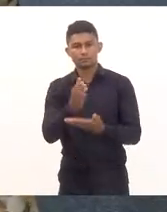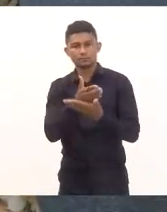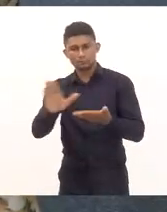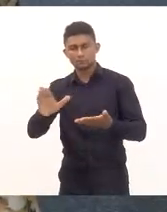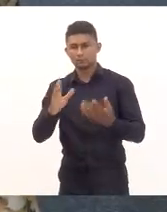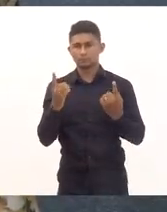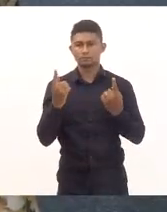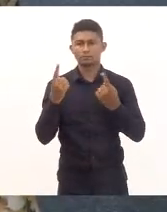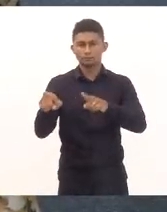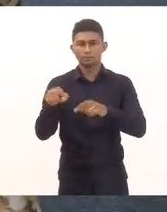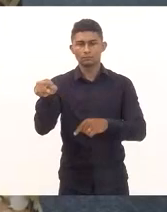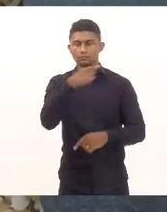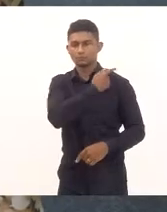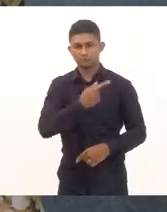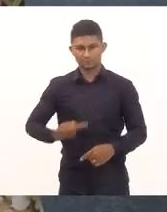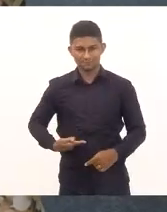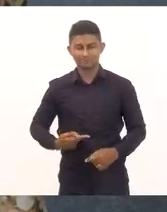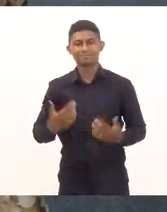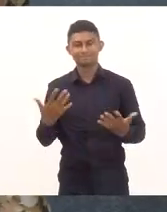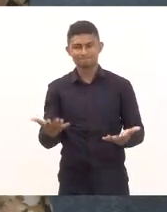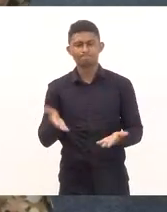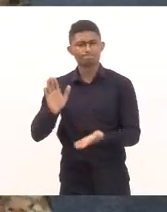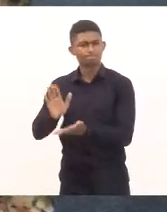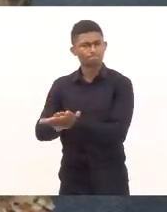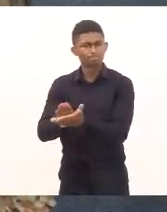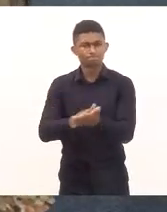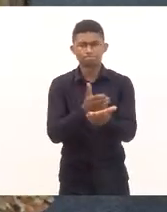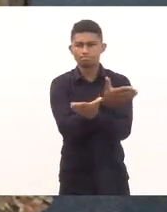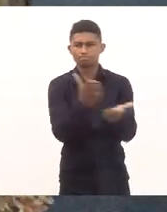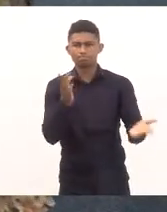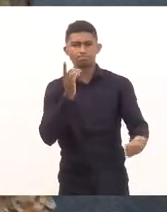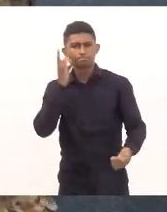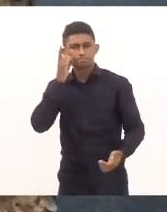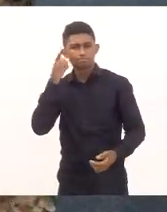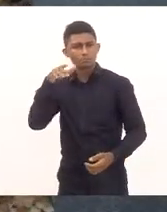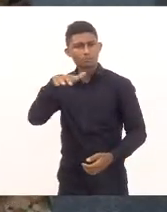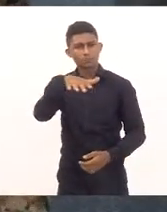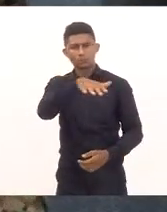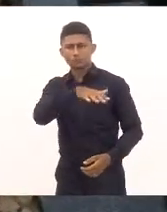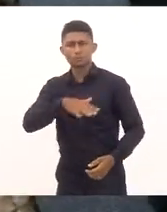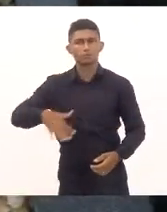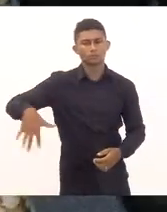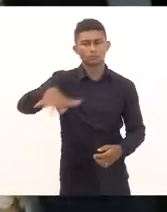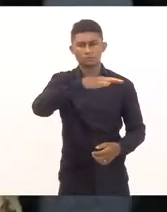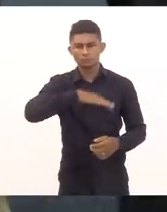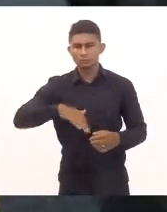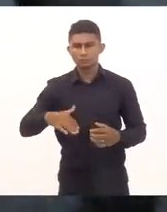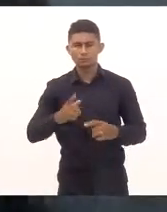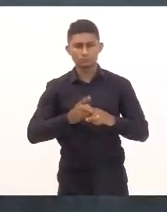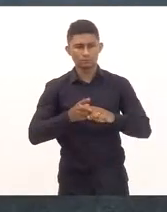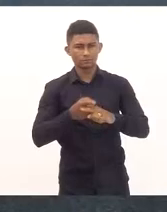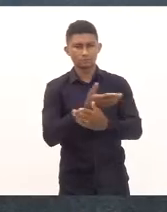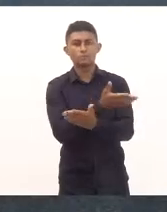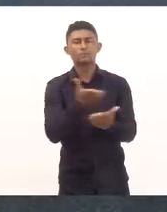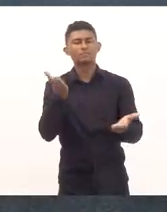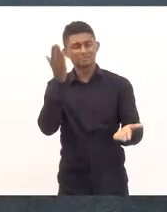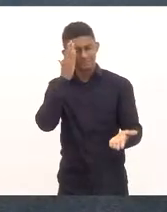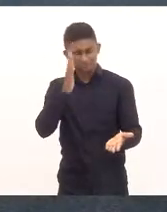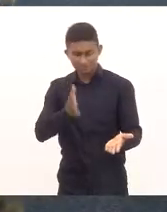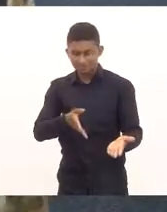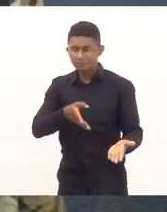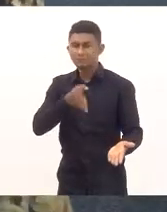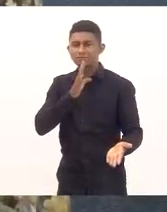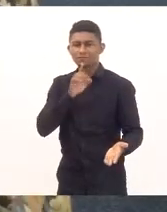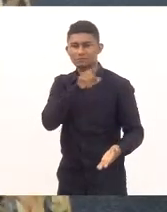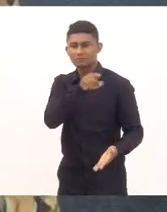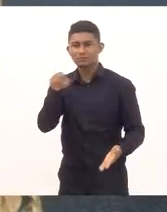governador Cláudio Castro. Parabéns a todos os deputados, né, pelo reconhecimento dado a esses trabalhadores,